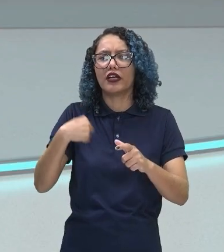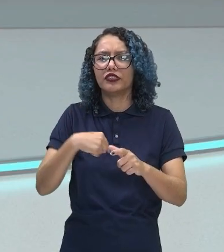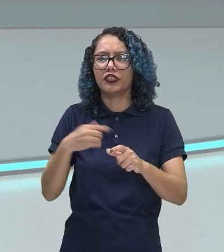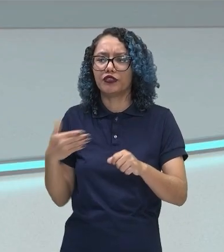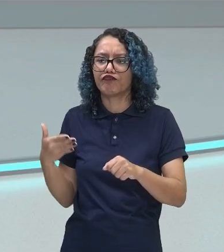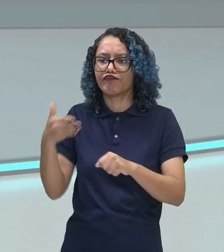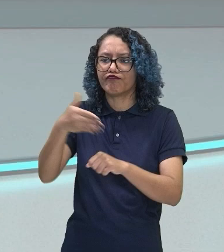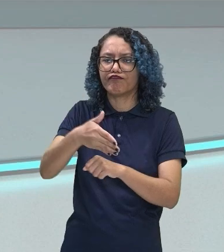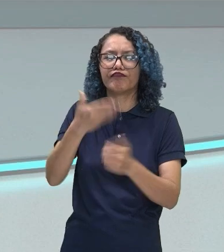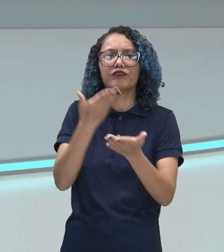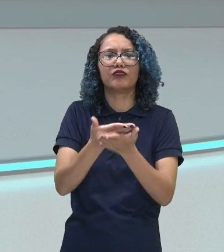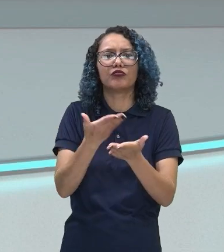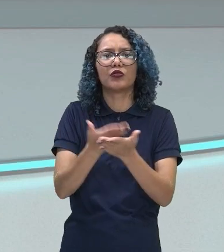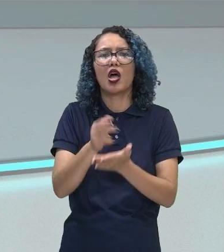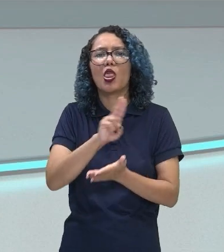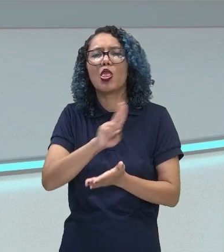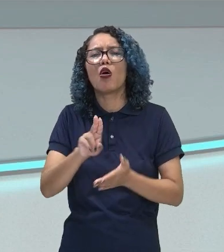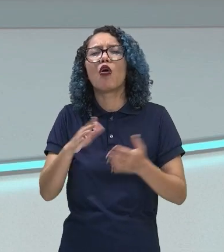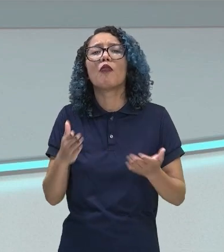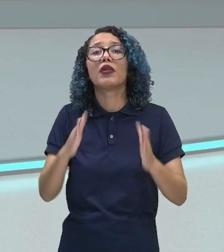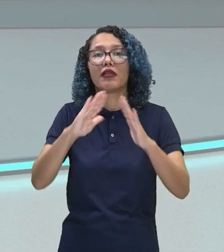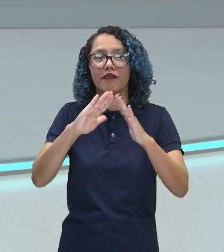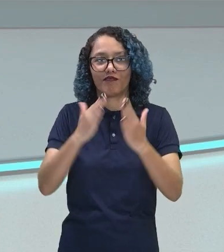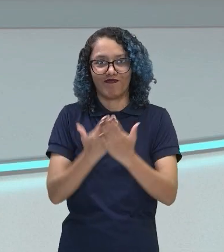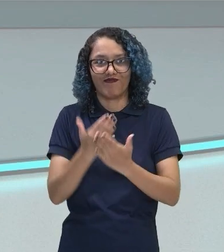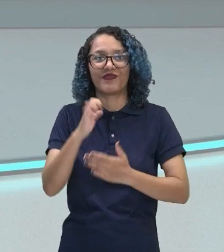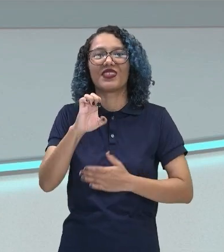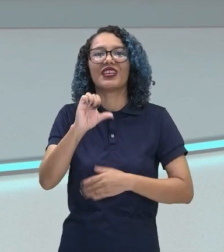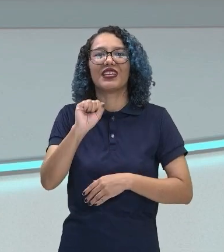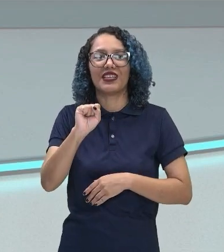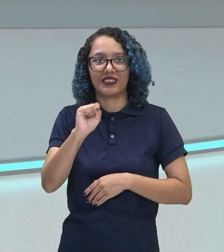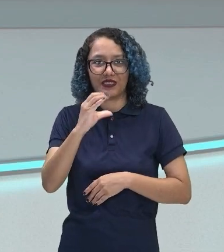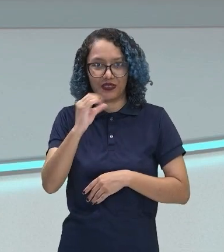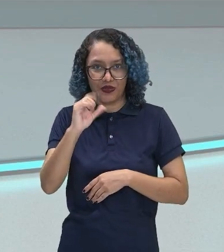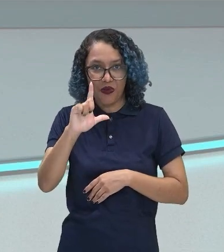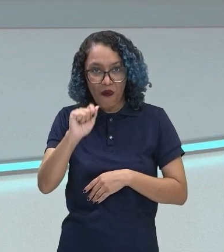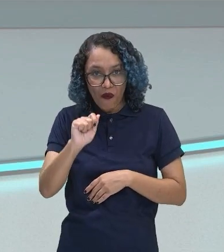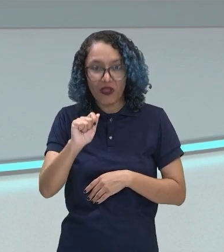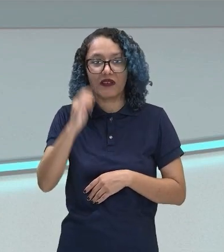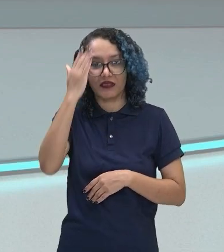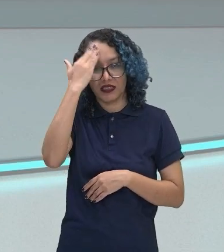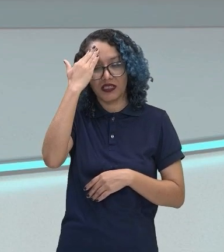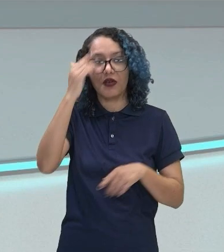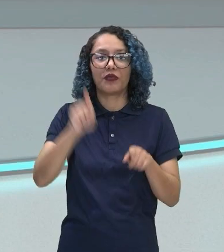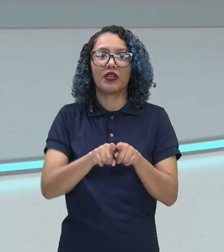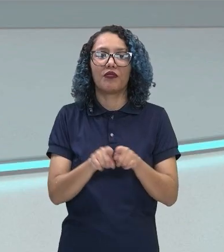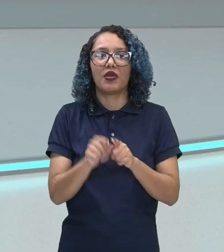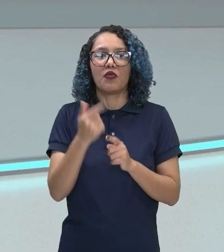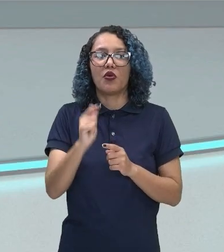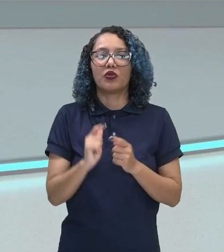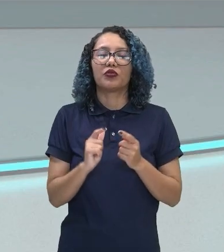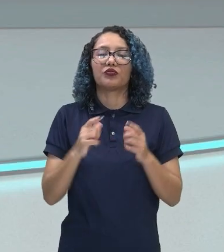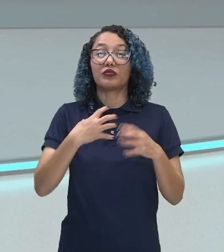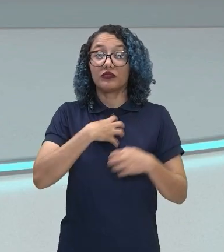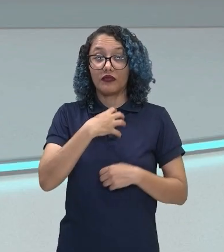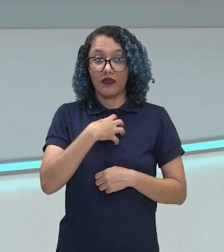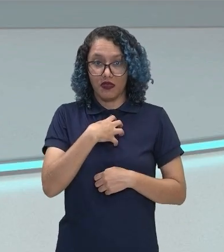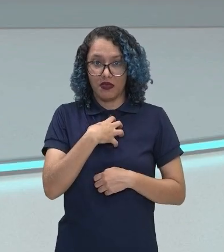inglês, school, portanto, substantivo. Outro exemplo, sentimentos. Sentimentos também são substantivos. Olha